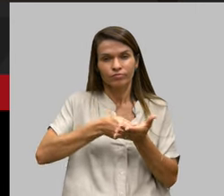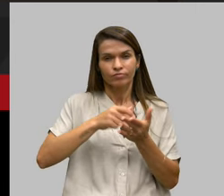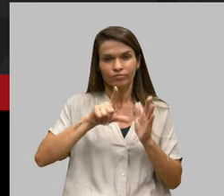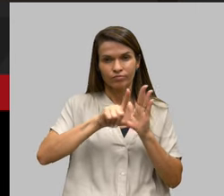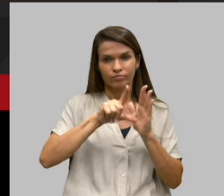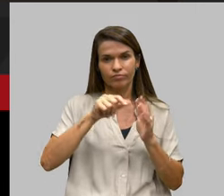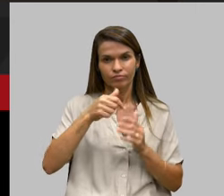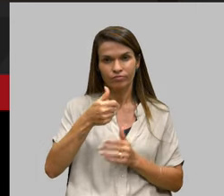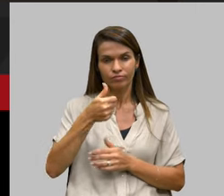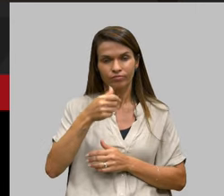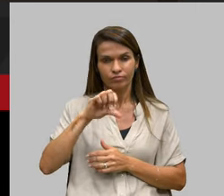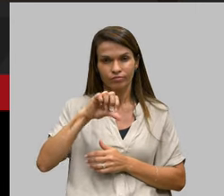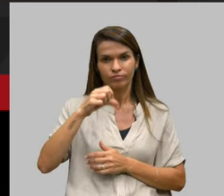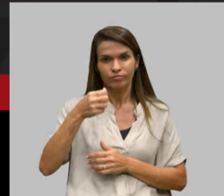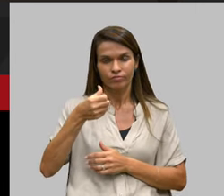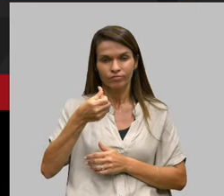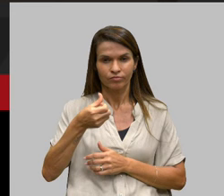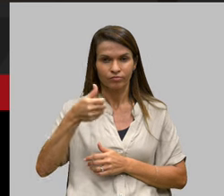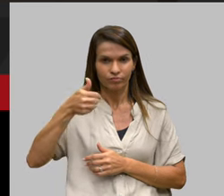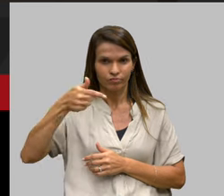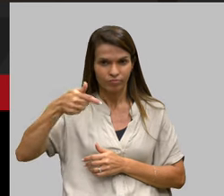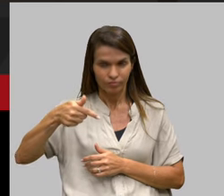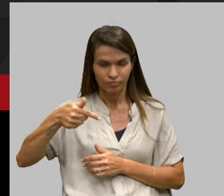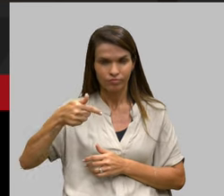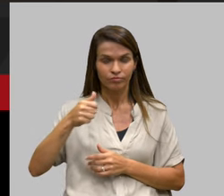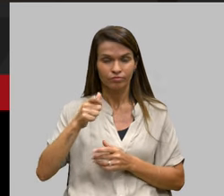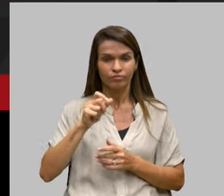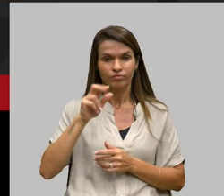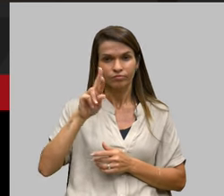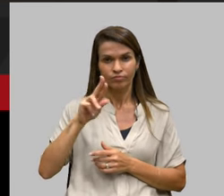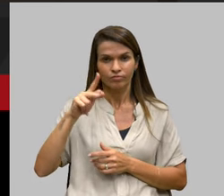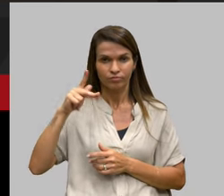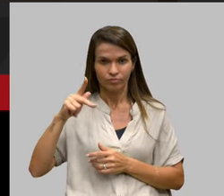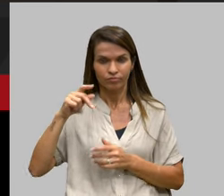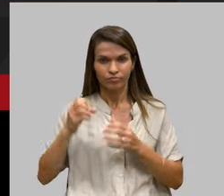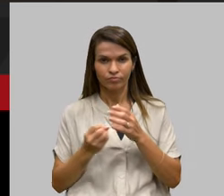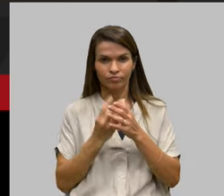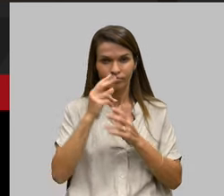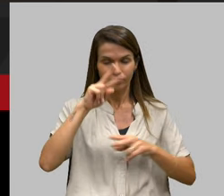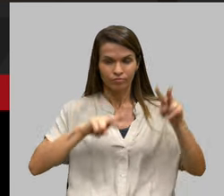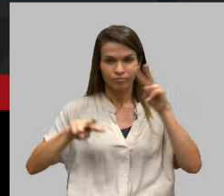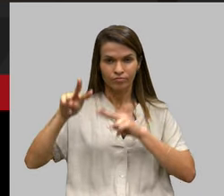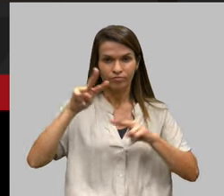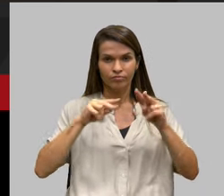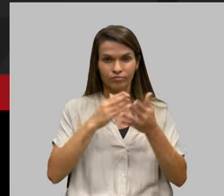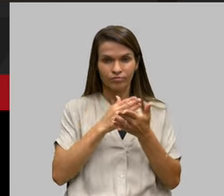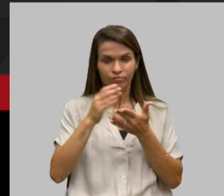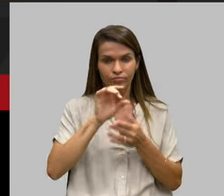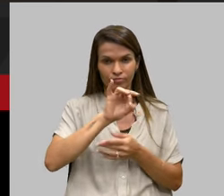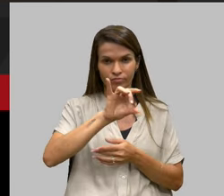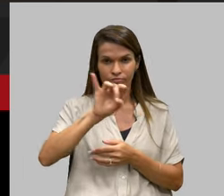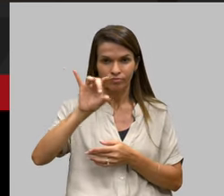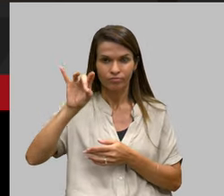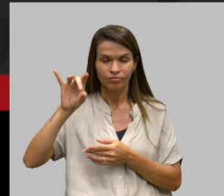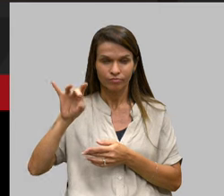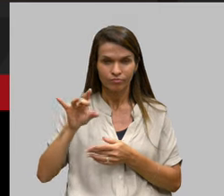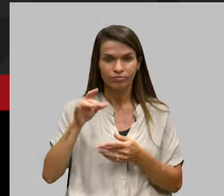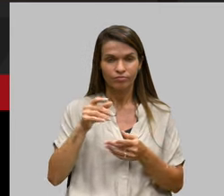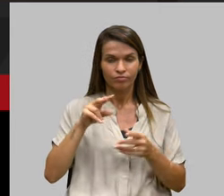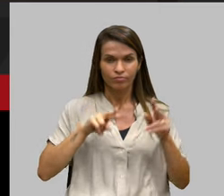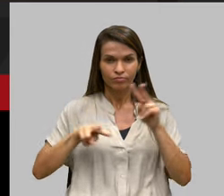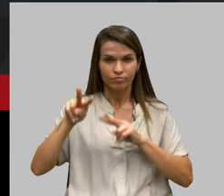9717 para instituição de regime próprio realização de avaliação atuarial inicial em cada balanço utilizando-se